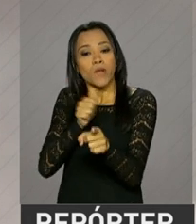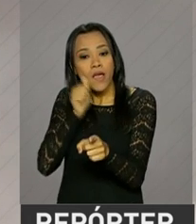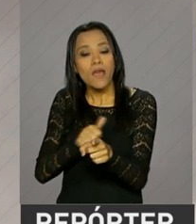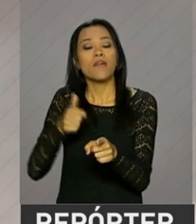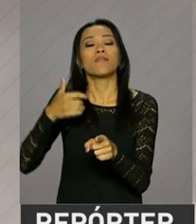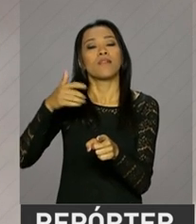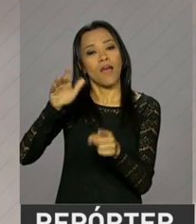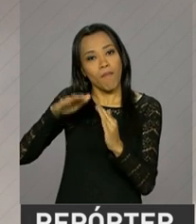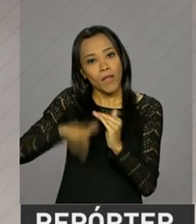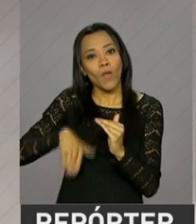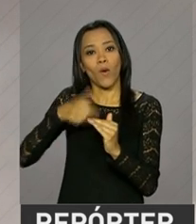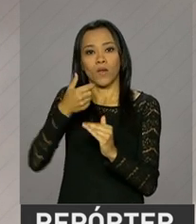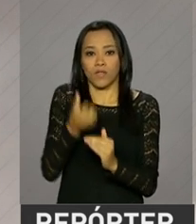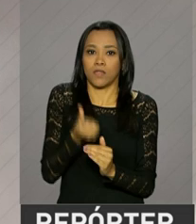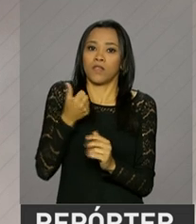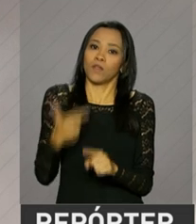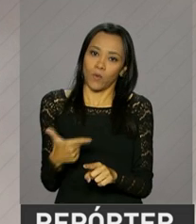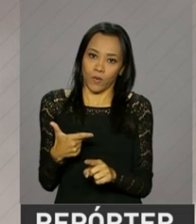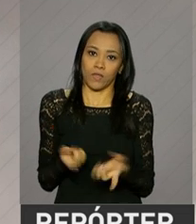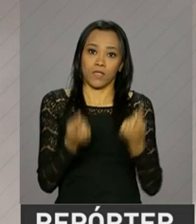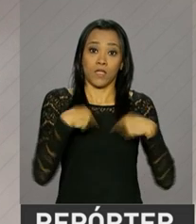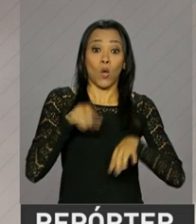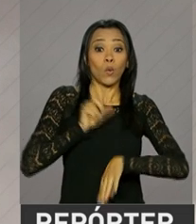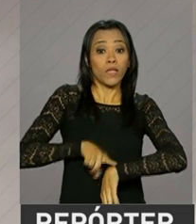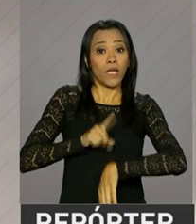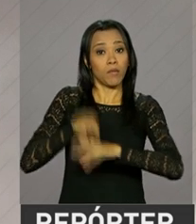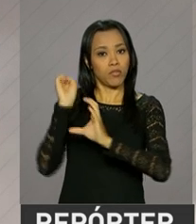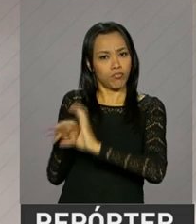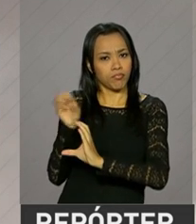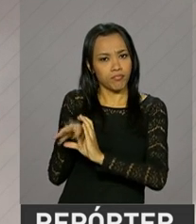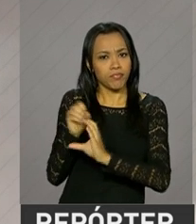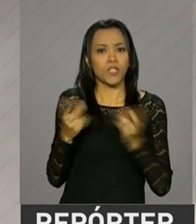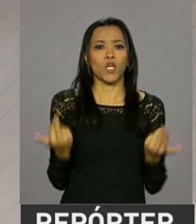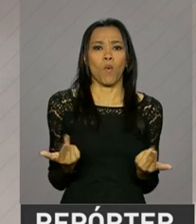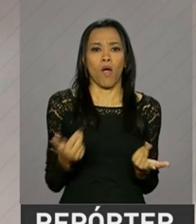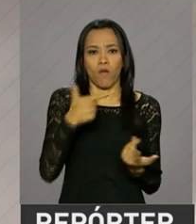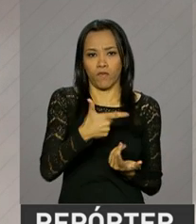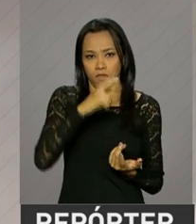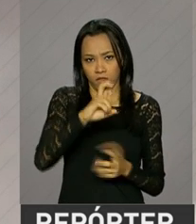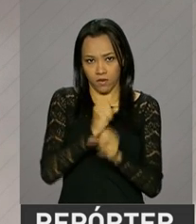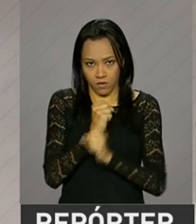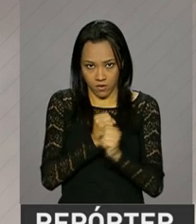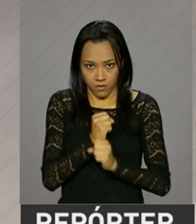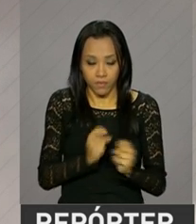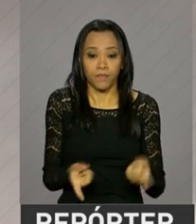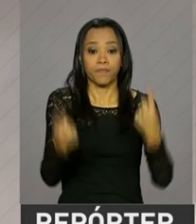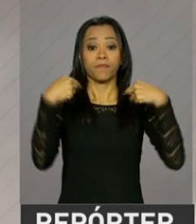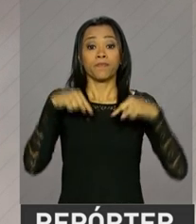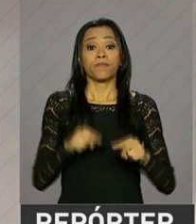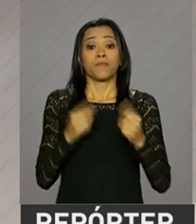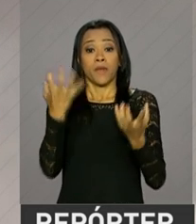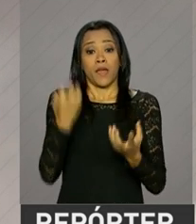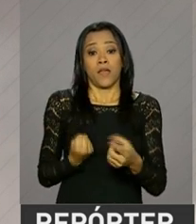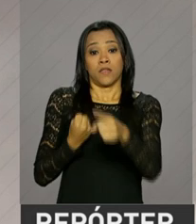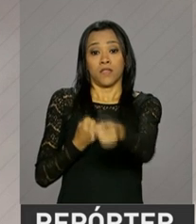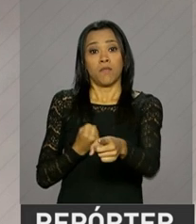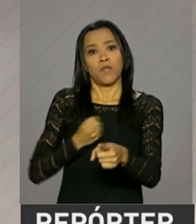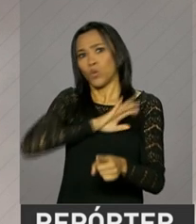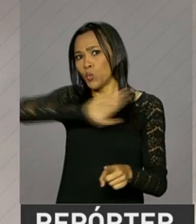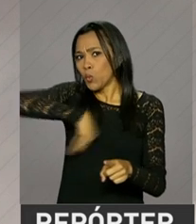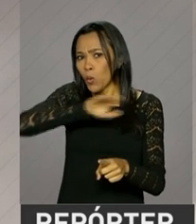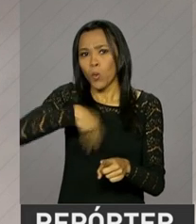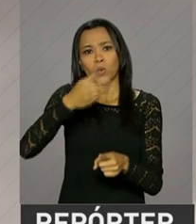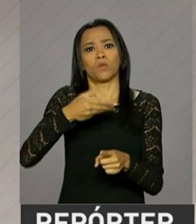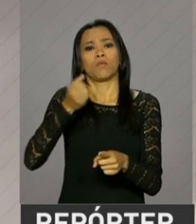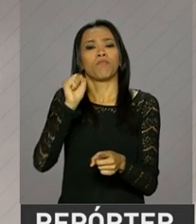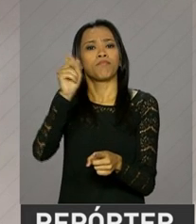idade vai ser menor, 62 anos. O tempo de contribuição é igual, 25 anos. Para receber o benefício integral, a